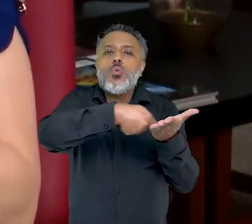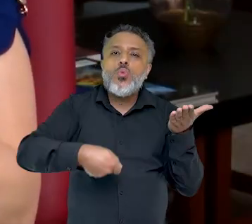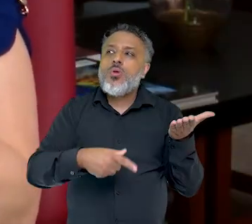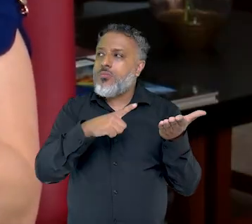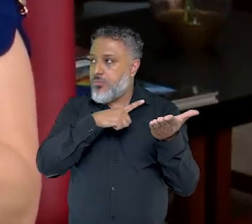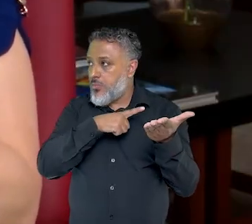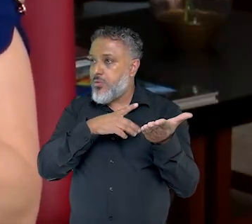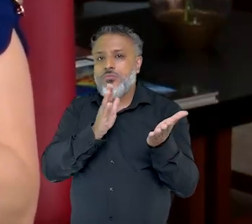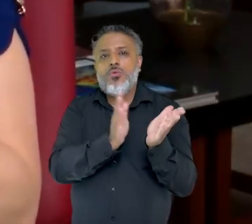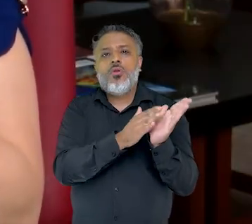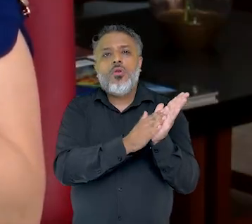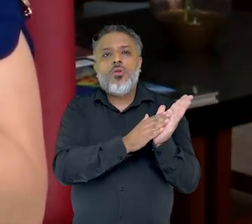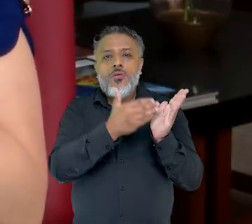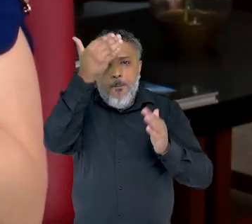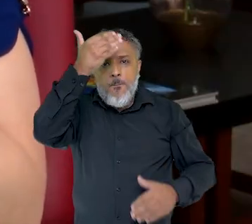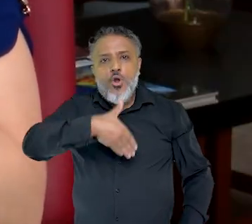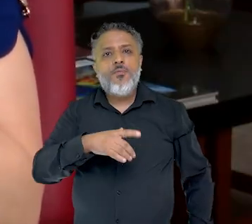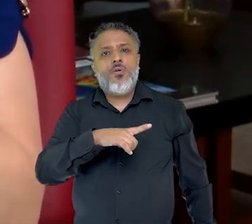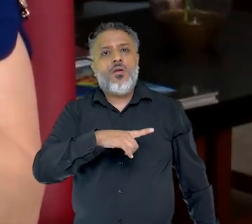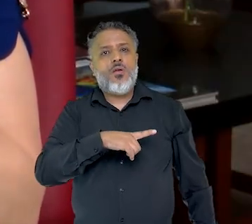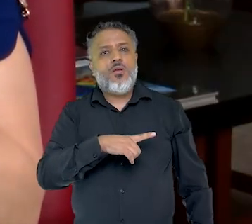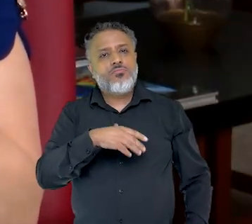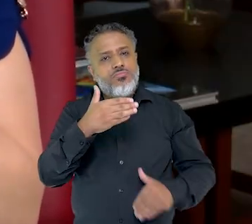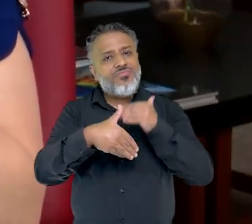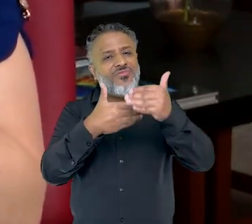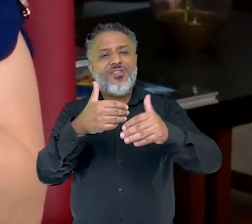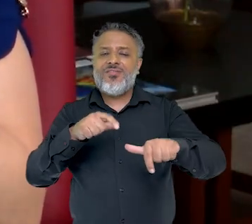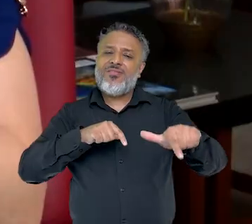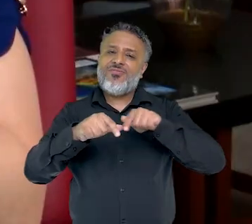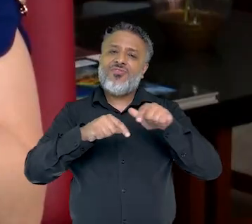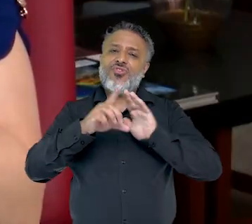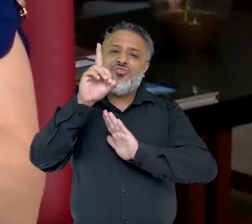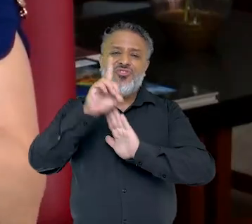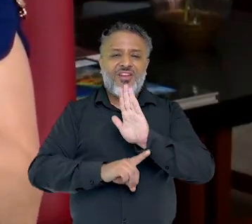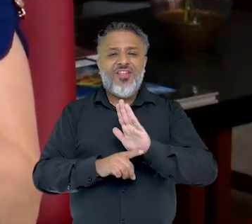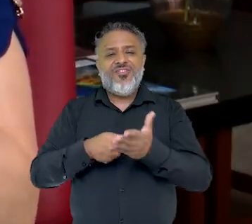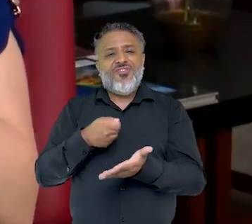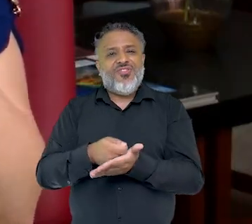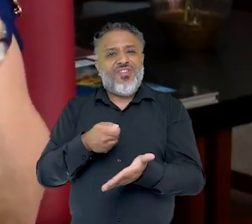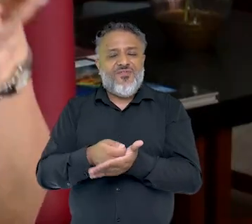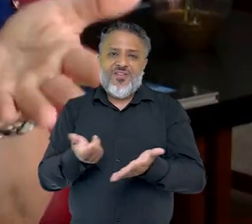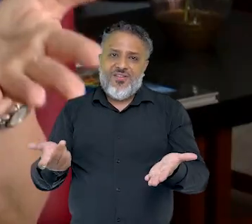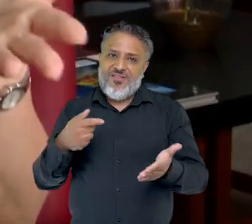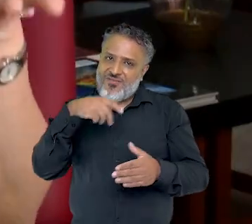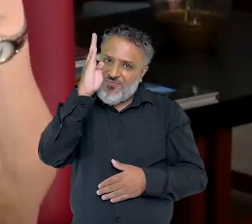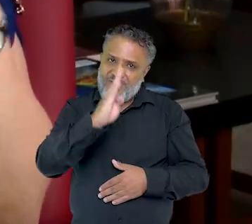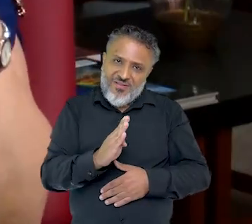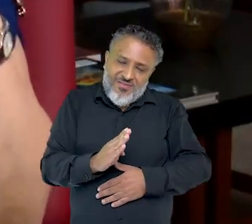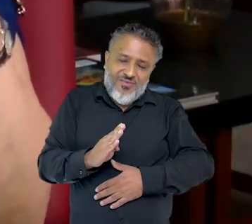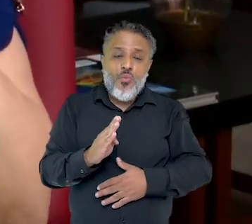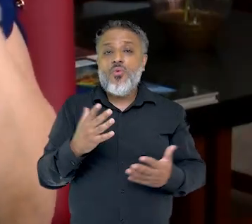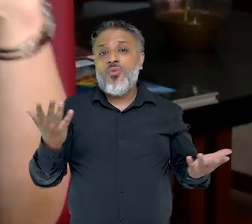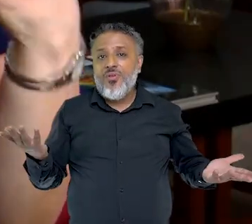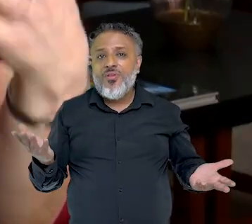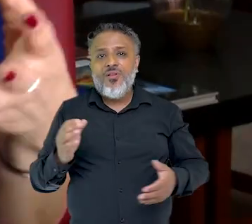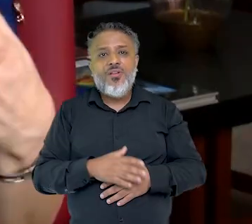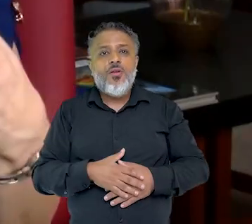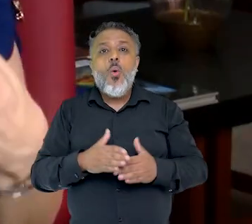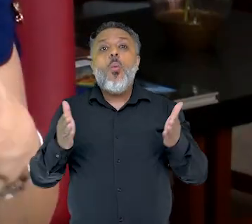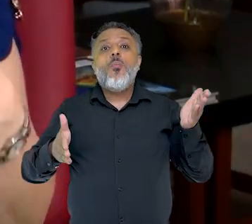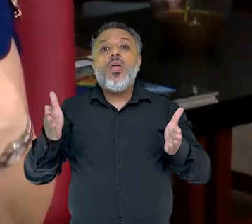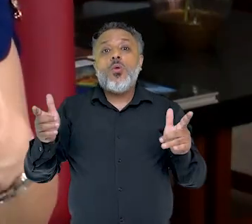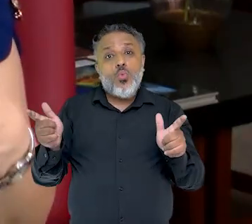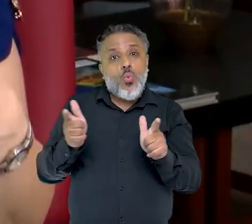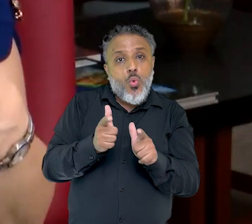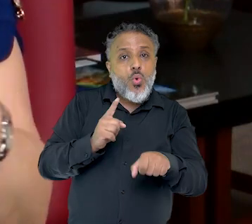forma documentada é que elas vão conseguir exercer plenamente seus direitos e seus deveres enquanto no Brasil, seja, né, por um período curto